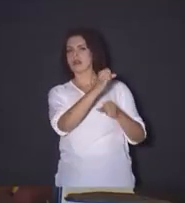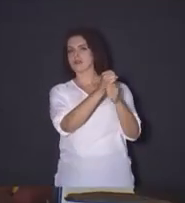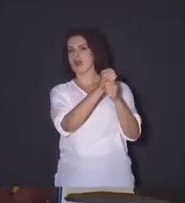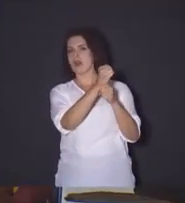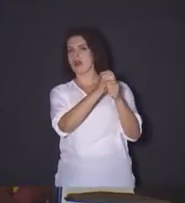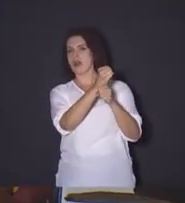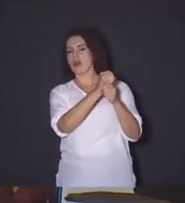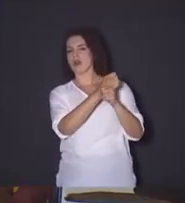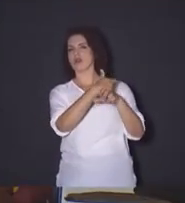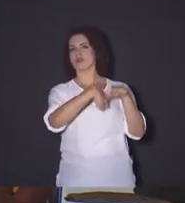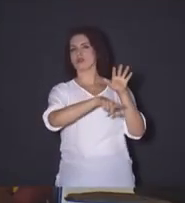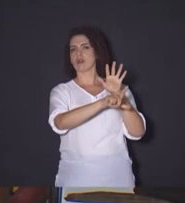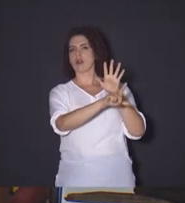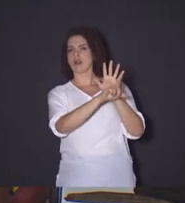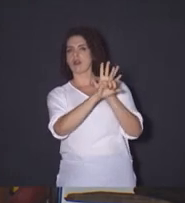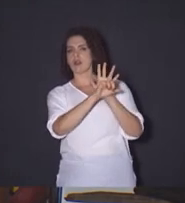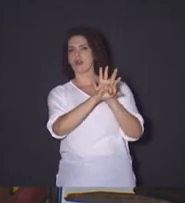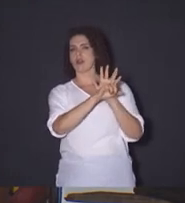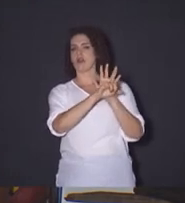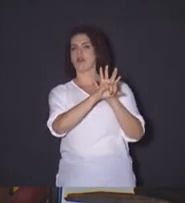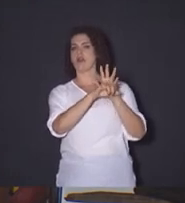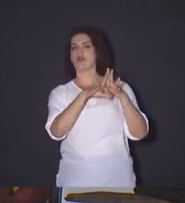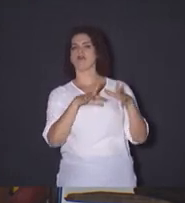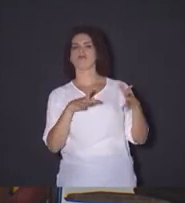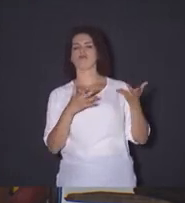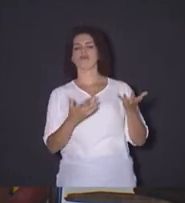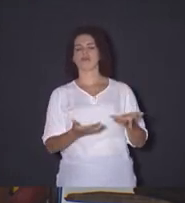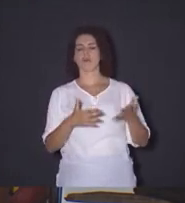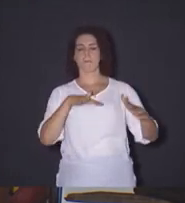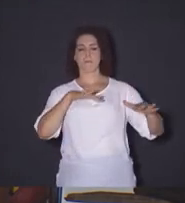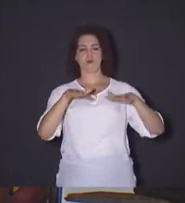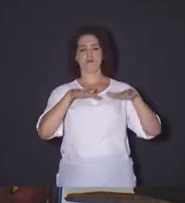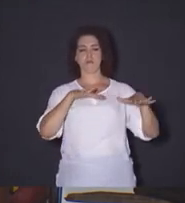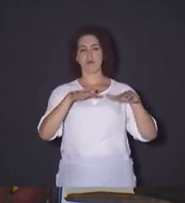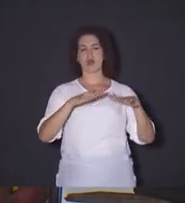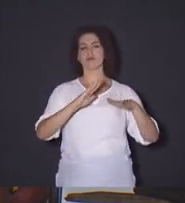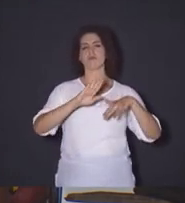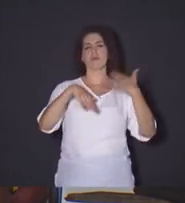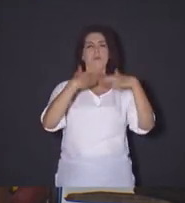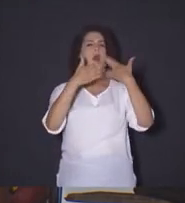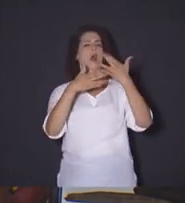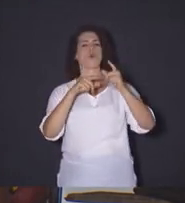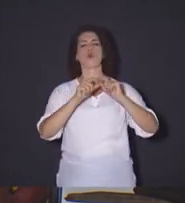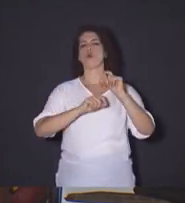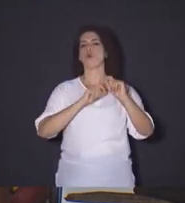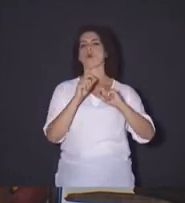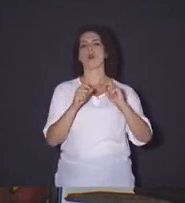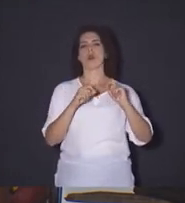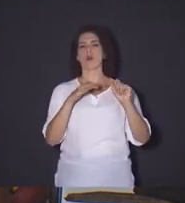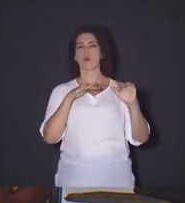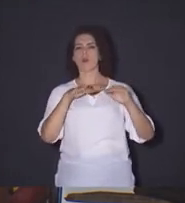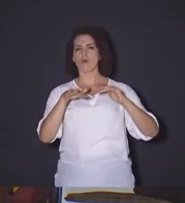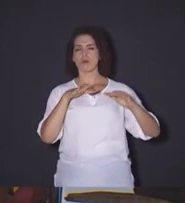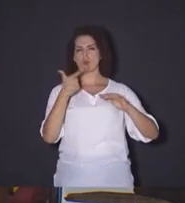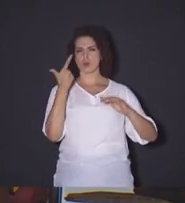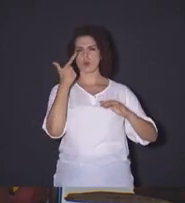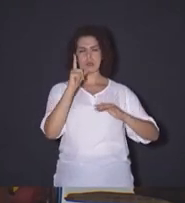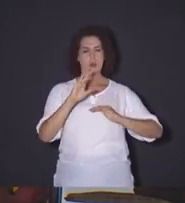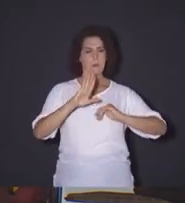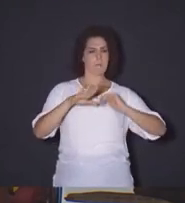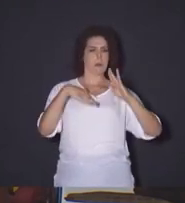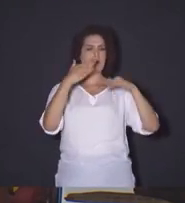atuação conjunto integrado entre os terrenos enquanto o movimento se esse movimento já provoca algum impacto